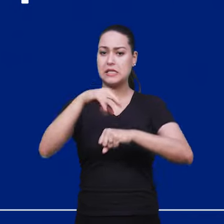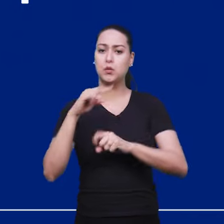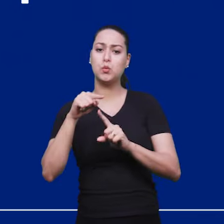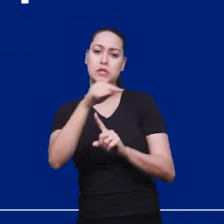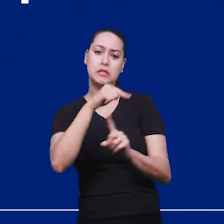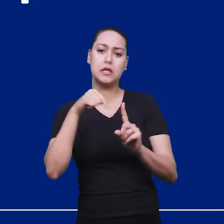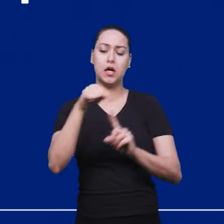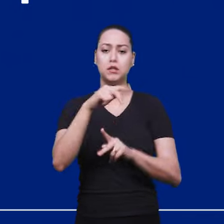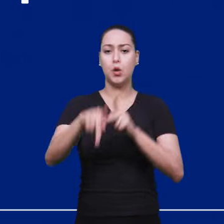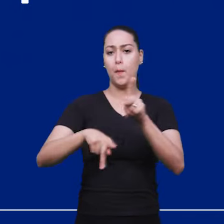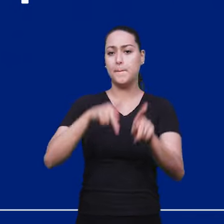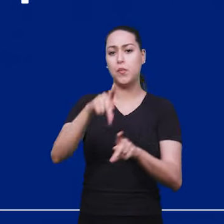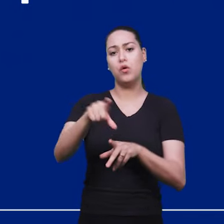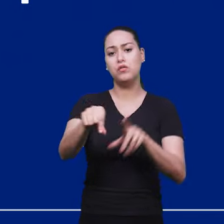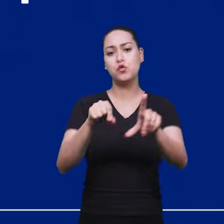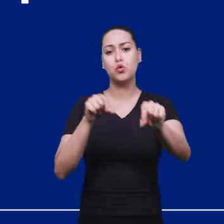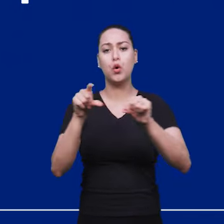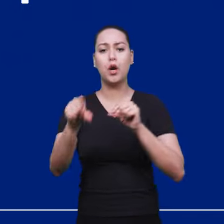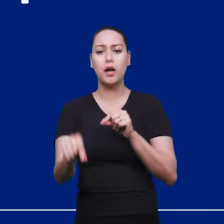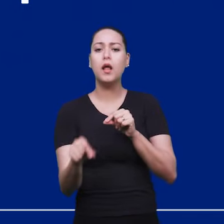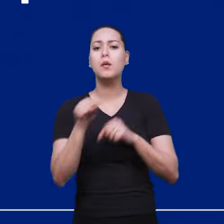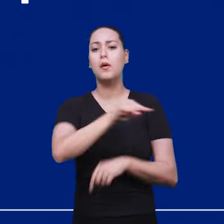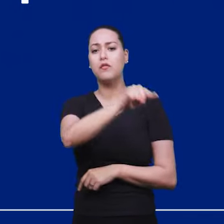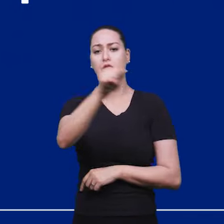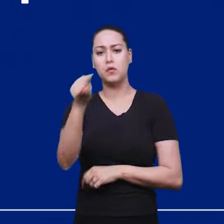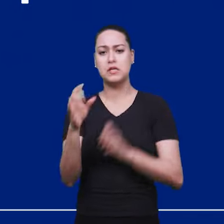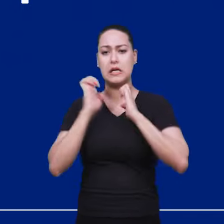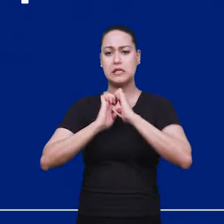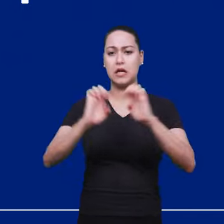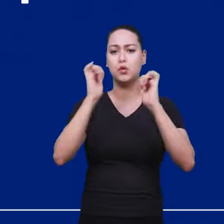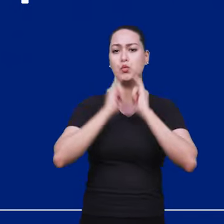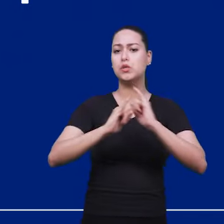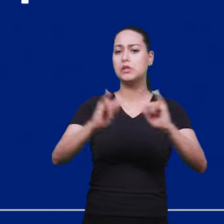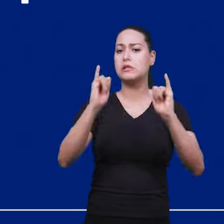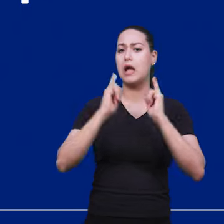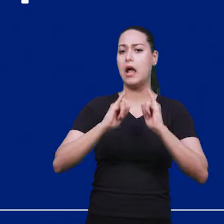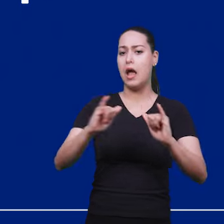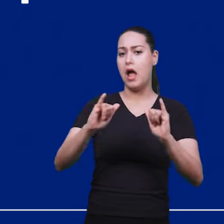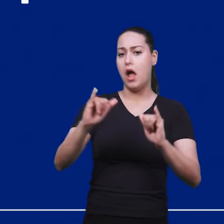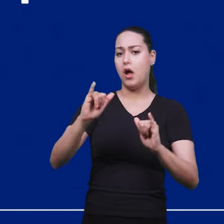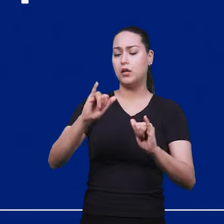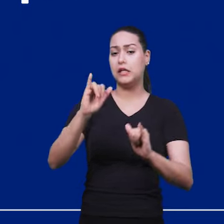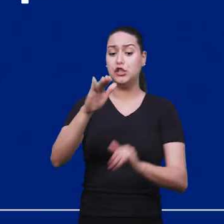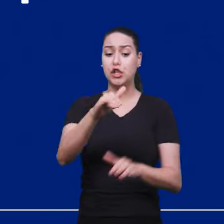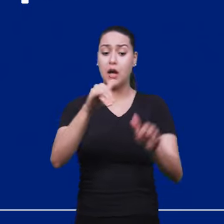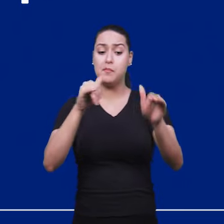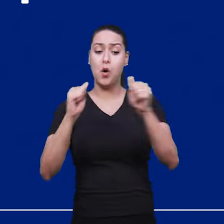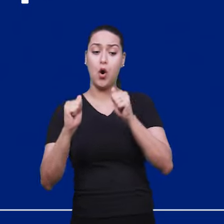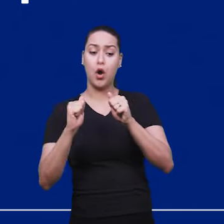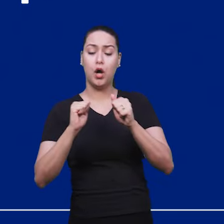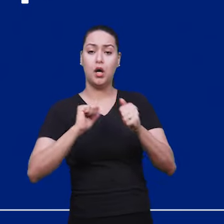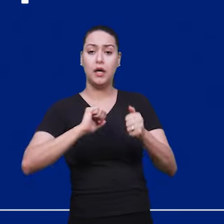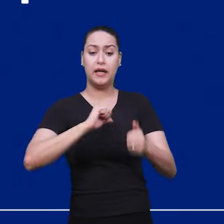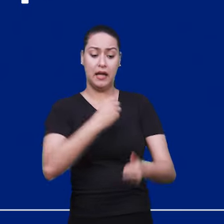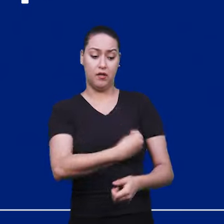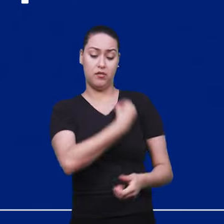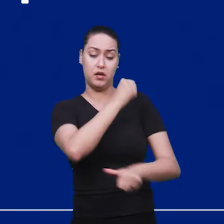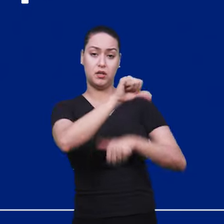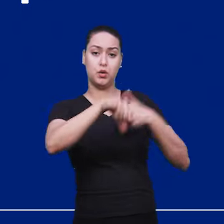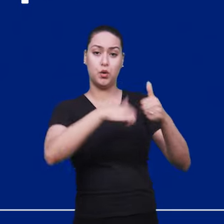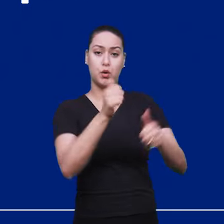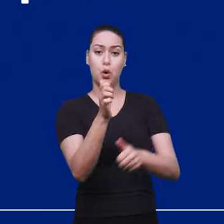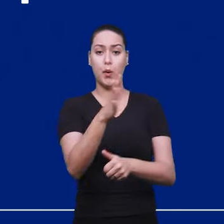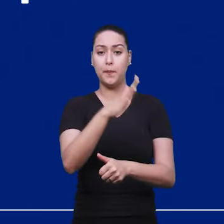povo adquirido, para que anuncieis as virtudes daquele que vos chamou das trevas para a sua maravilhosa